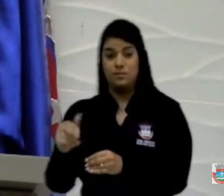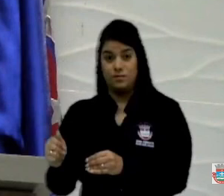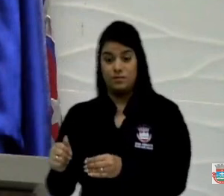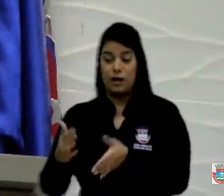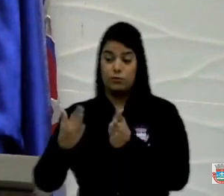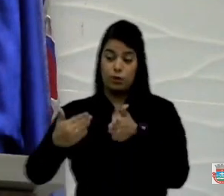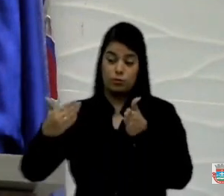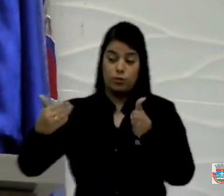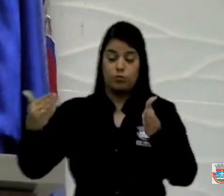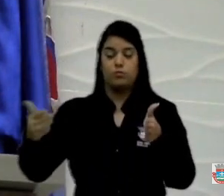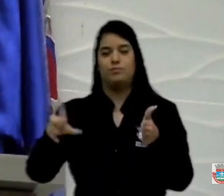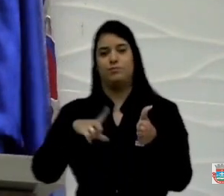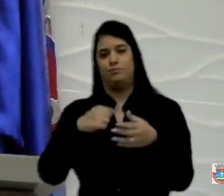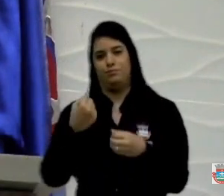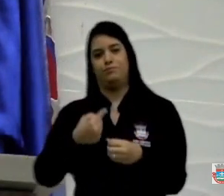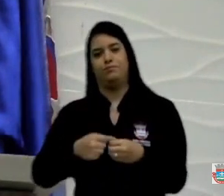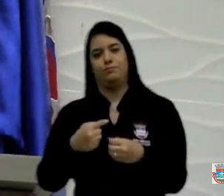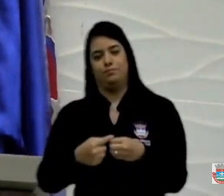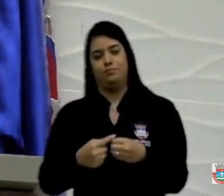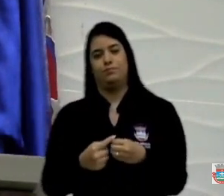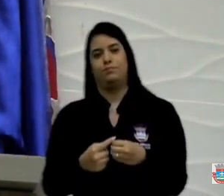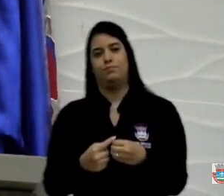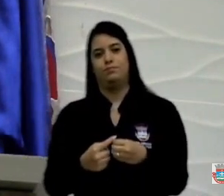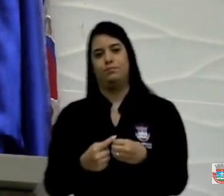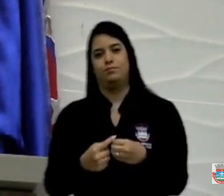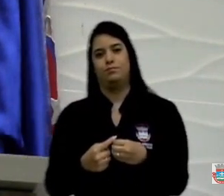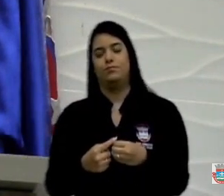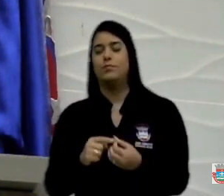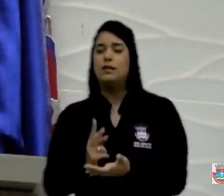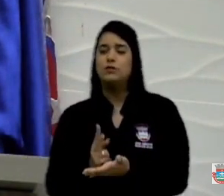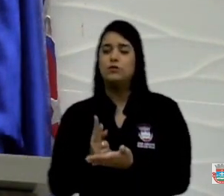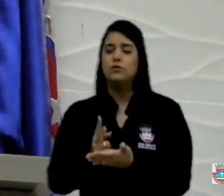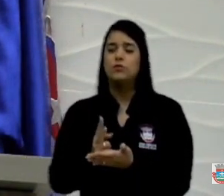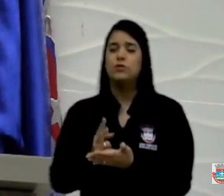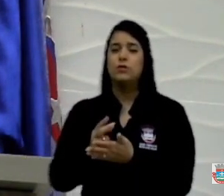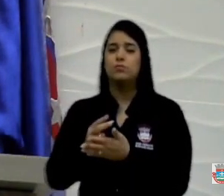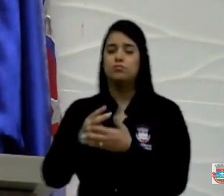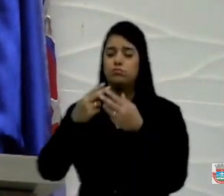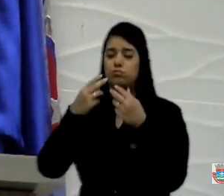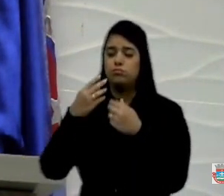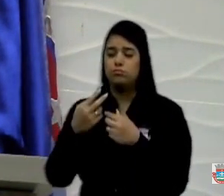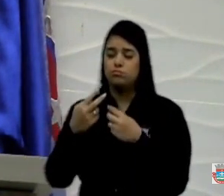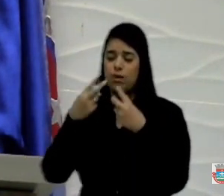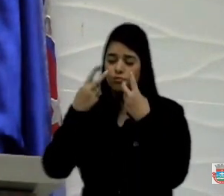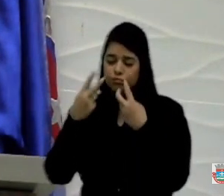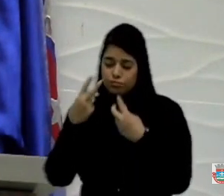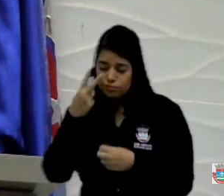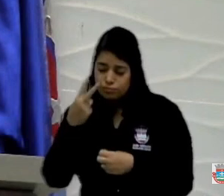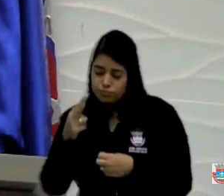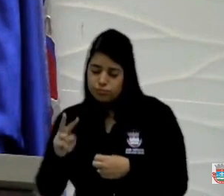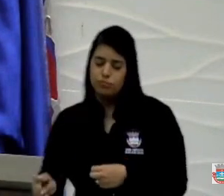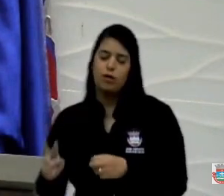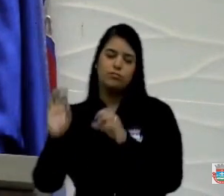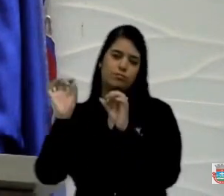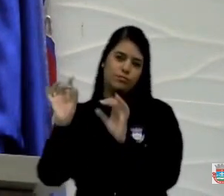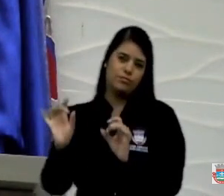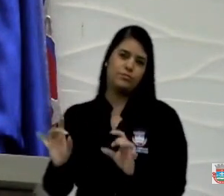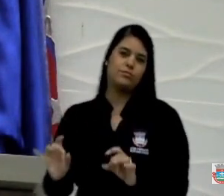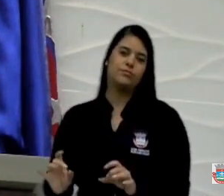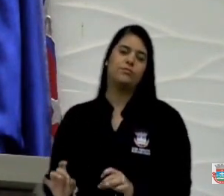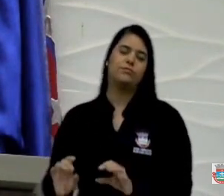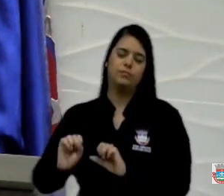no nosso município. Então, nada mais justo do que sempre ter um olhar especial e não medir esforços no sentido